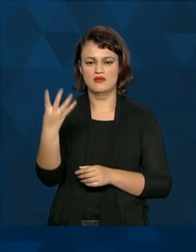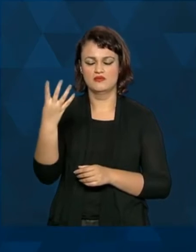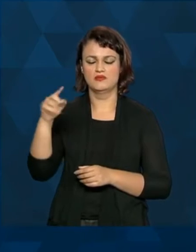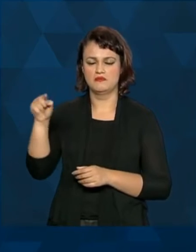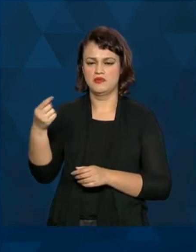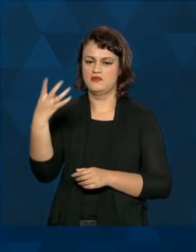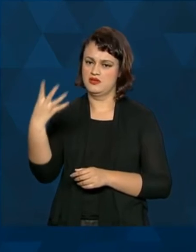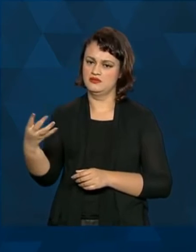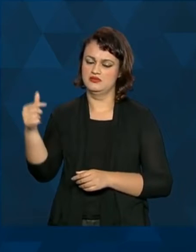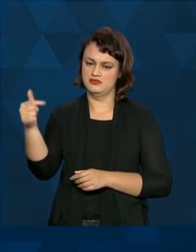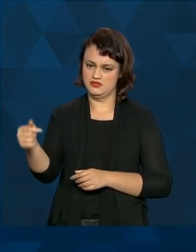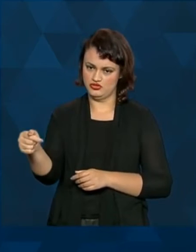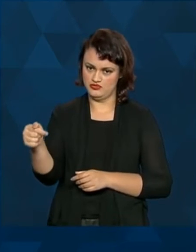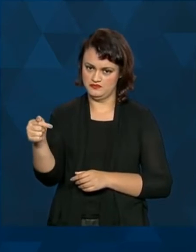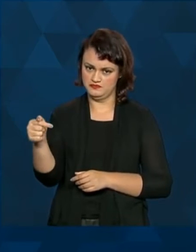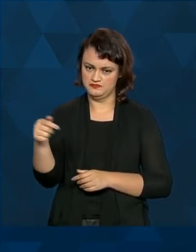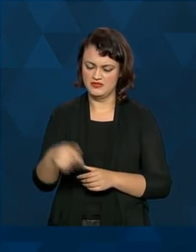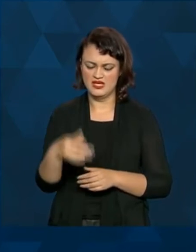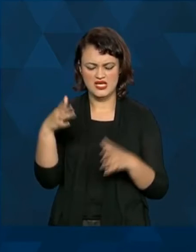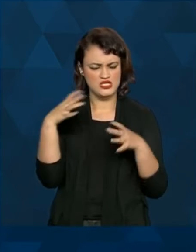64.247. Isso implica dizer que dos